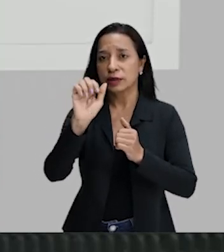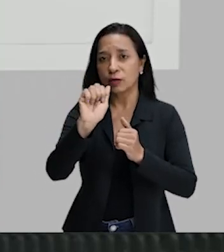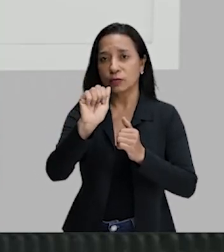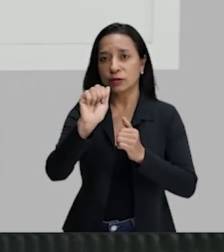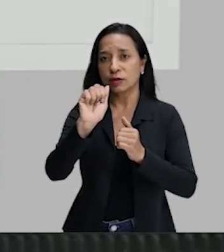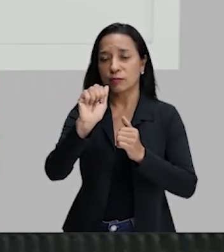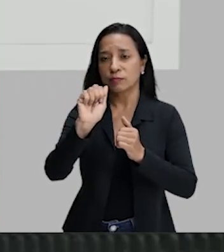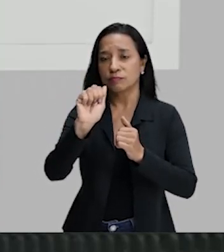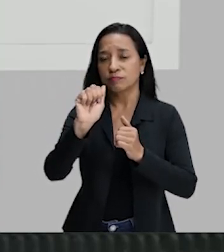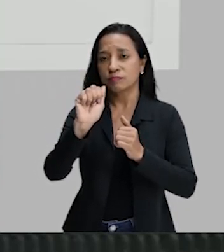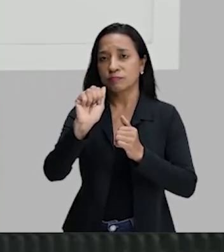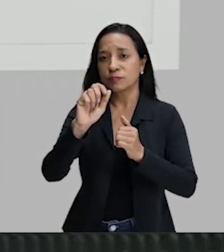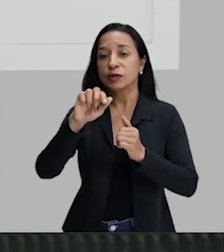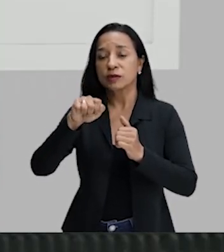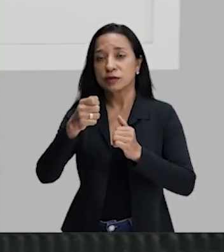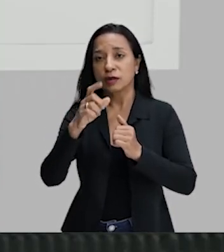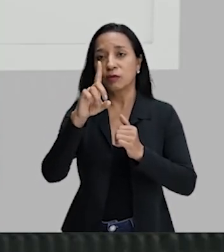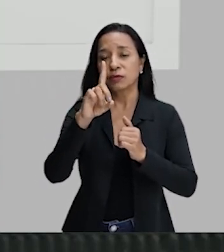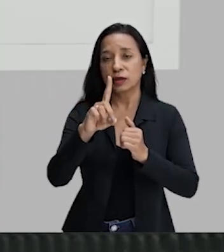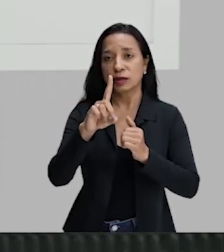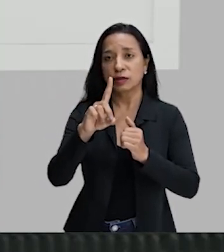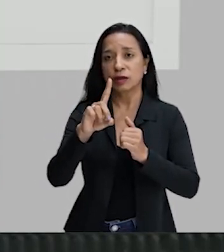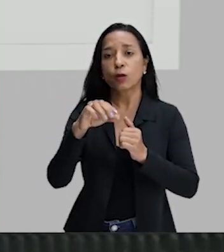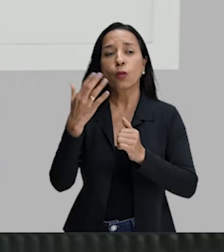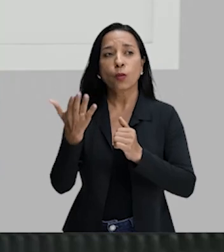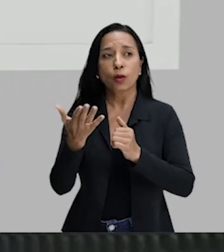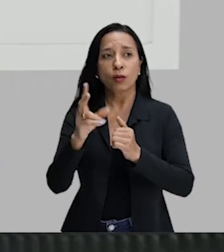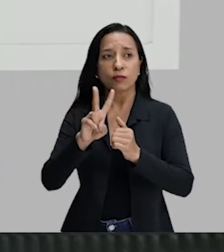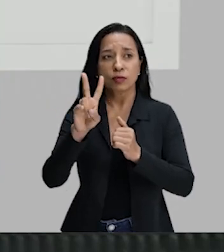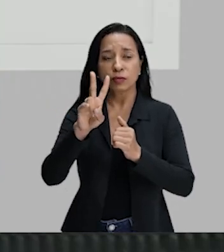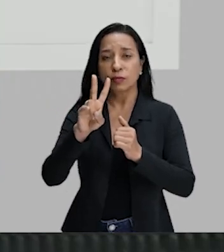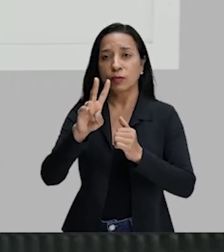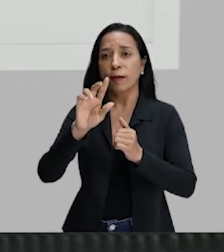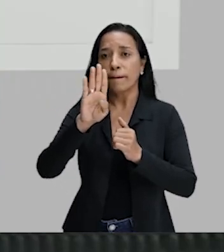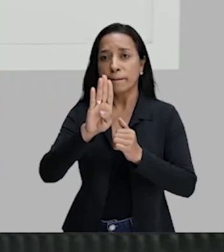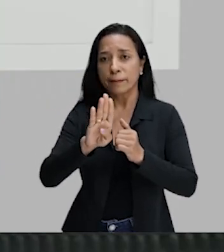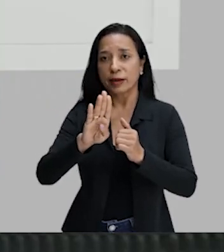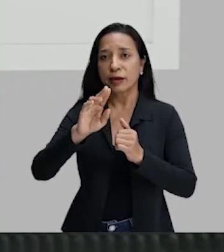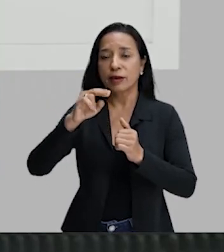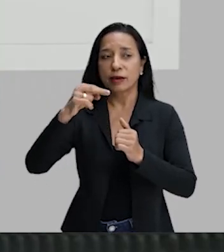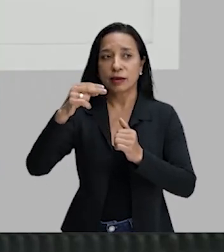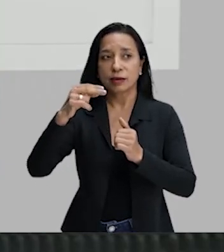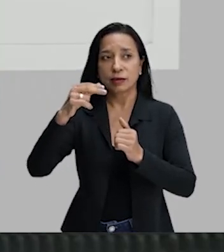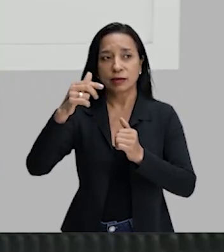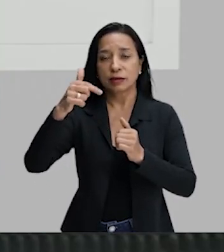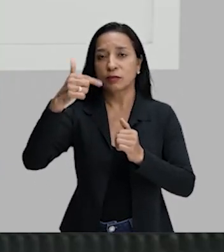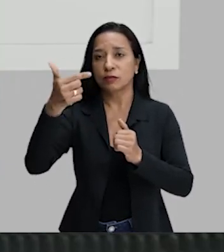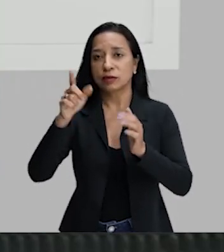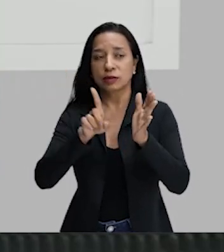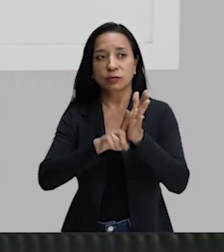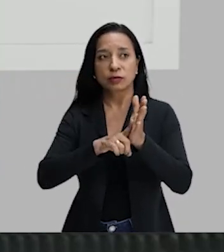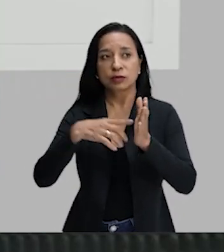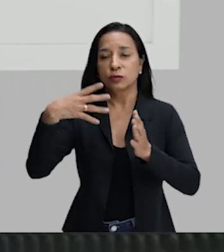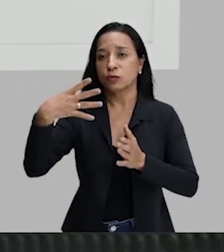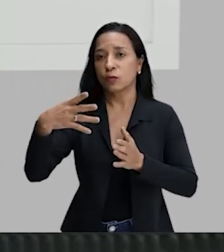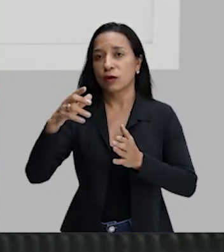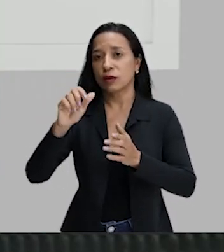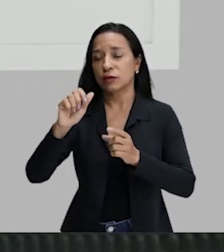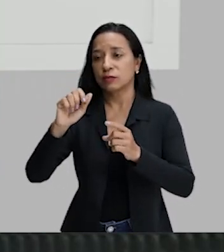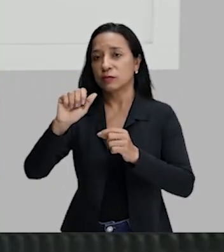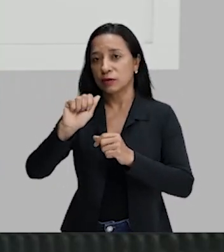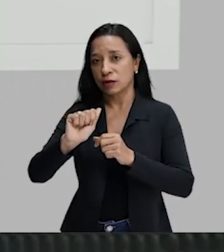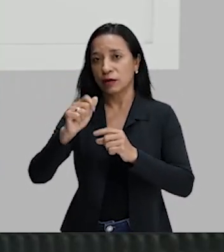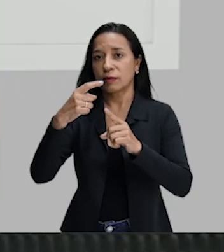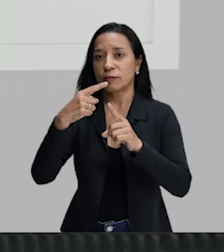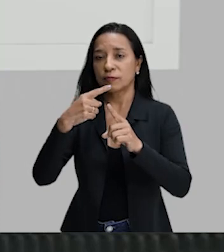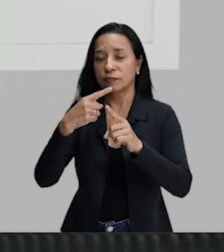Certo? Então vamos resolver pela fórmula resolutiva de Bhaskara, né? Então delta vai ser igual a menos